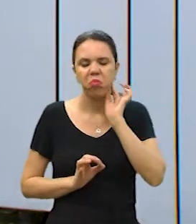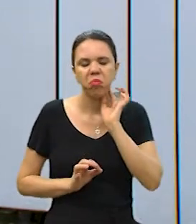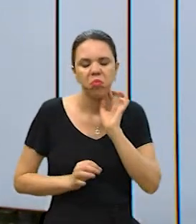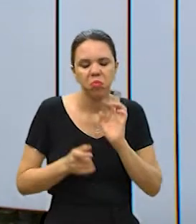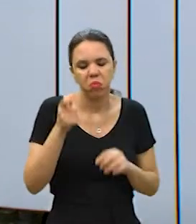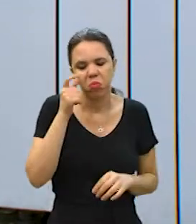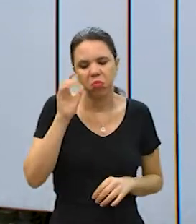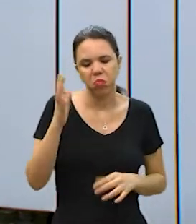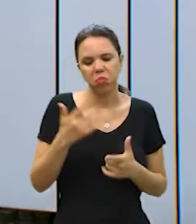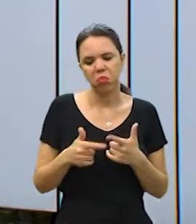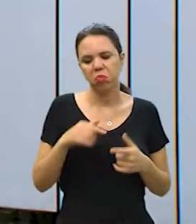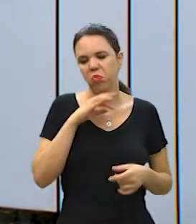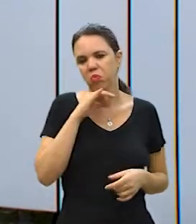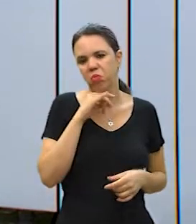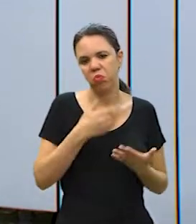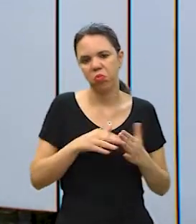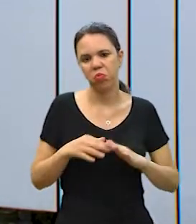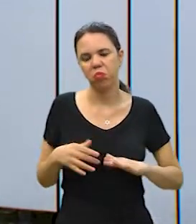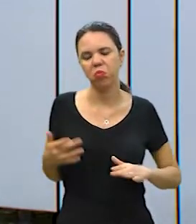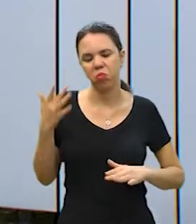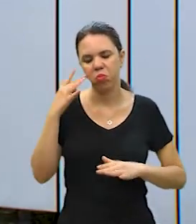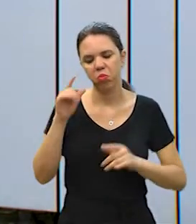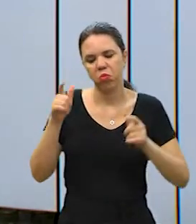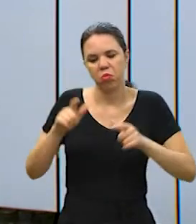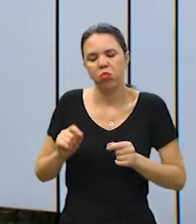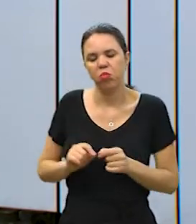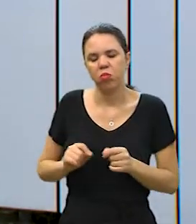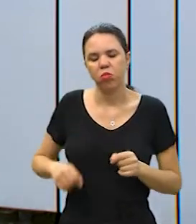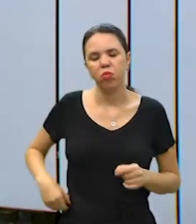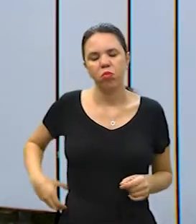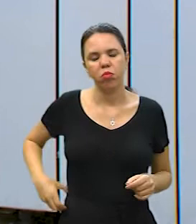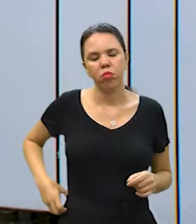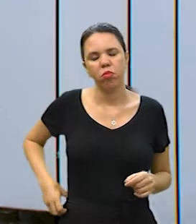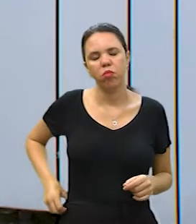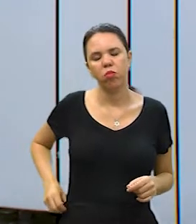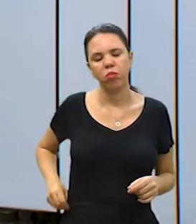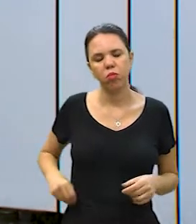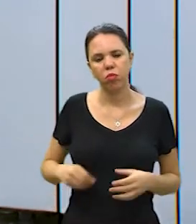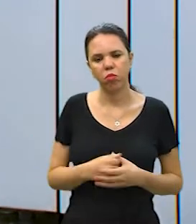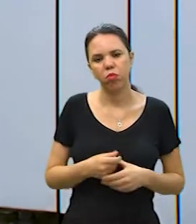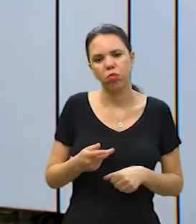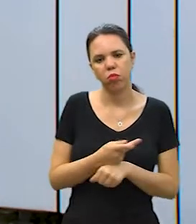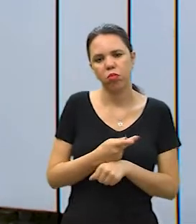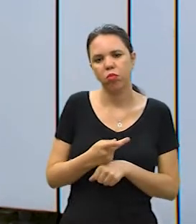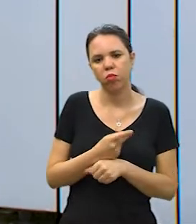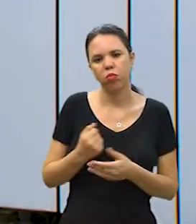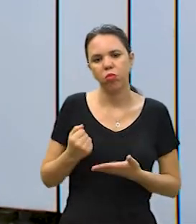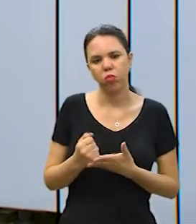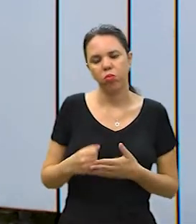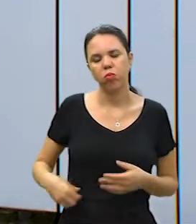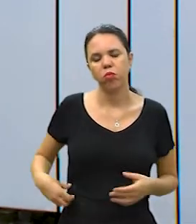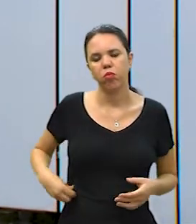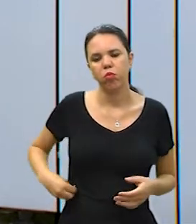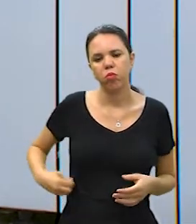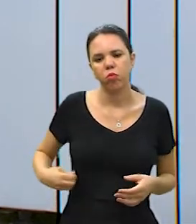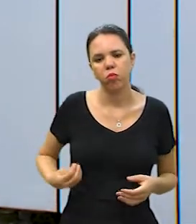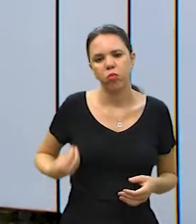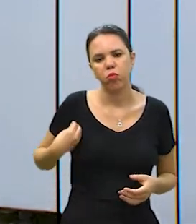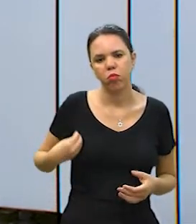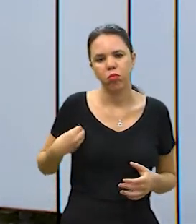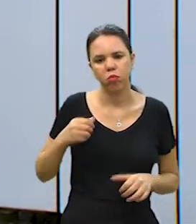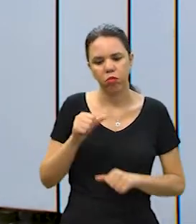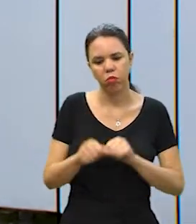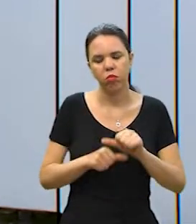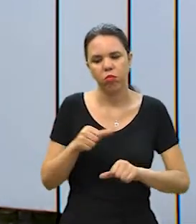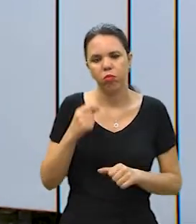acontecendo as coisas ruins na escola, mas não sabem aonde procurar ajuda e aonde está mudando isso.